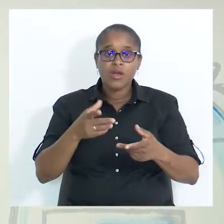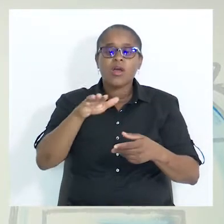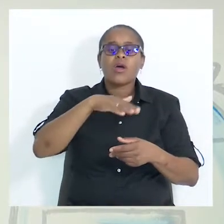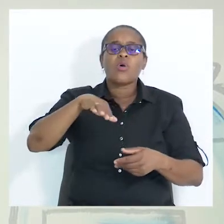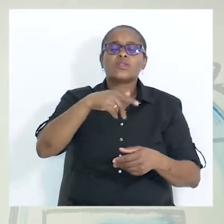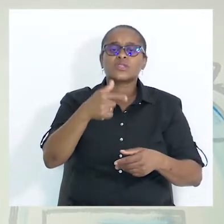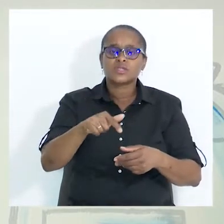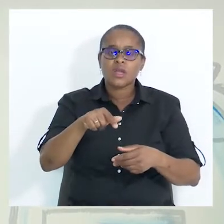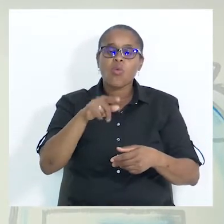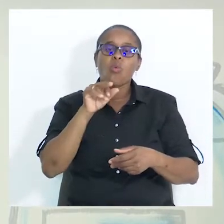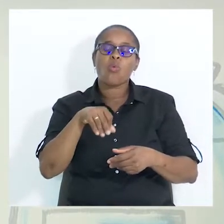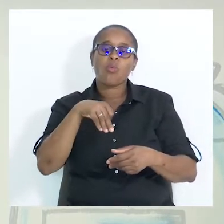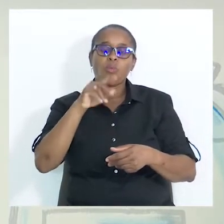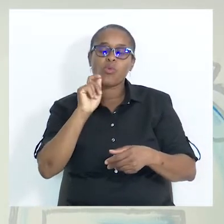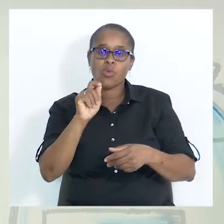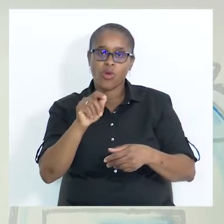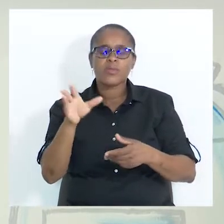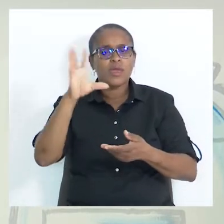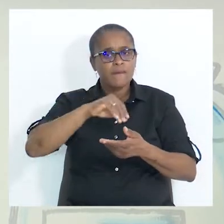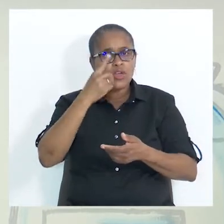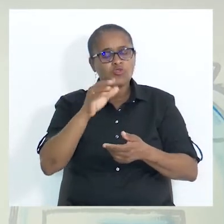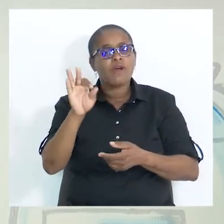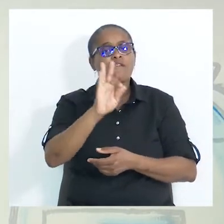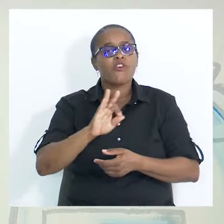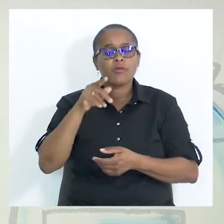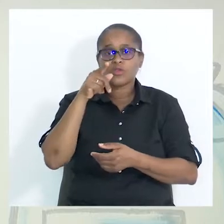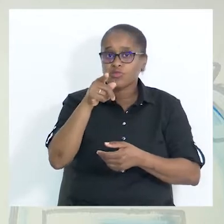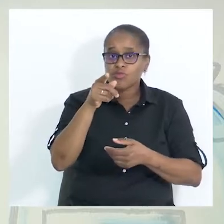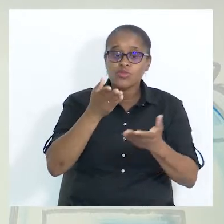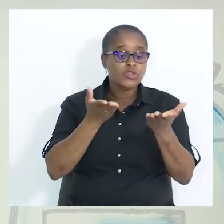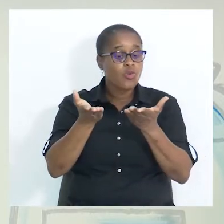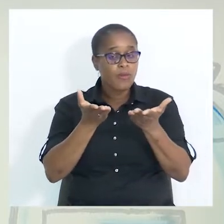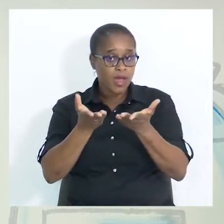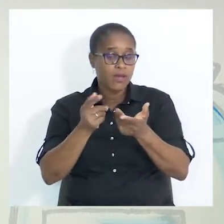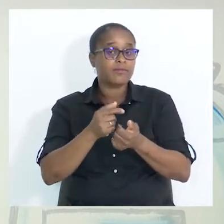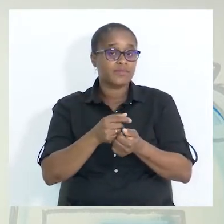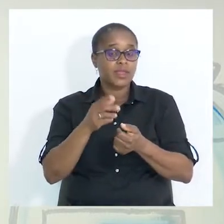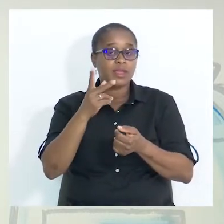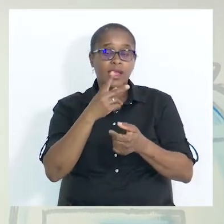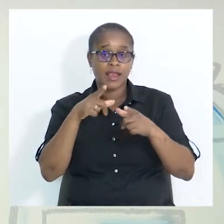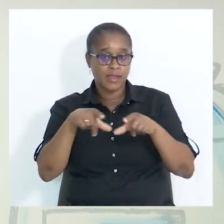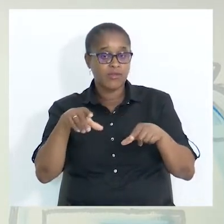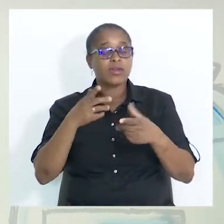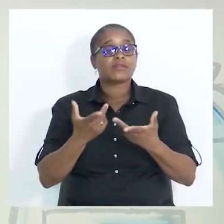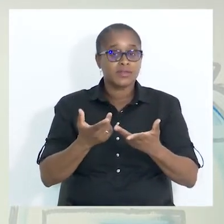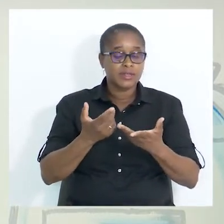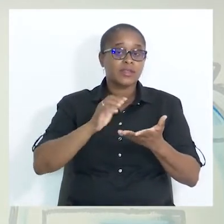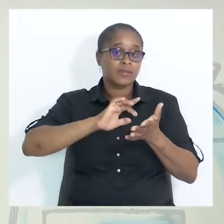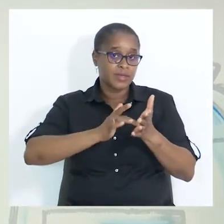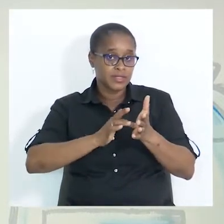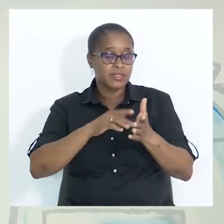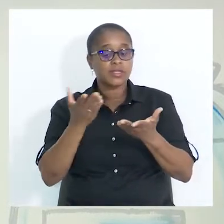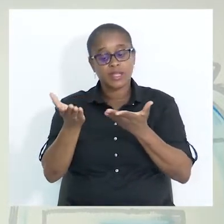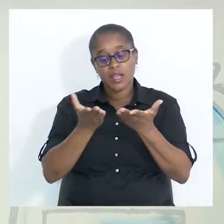a colocação do pronome. É mais uma forma de tu distinguires a variante brasileira da